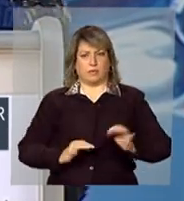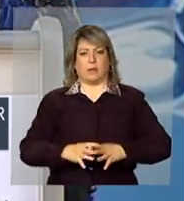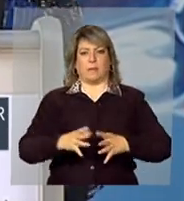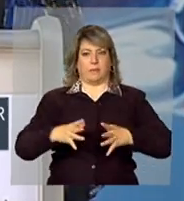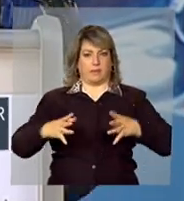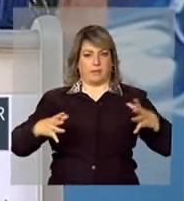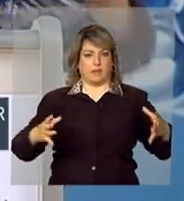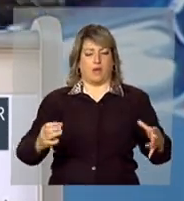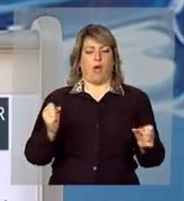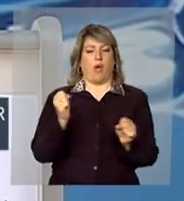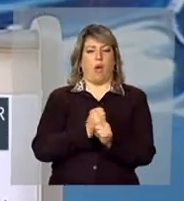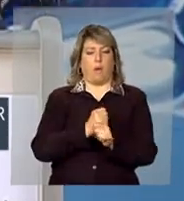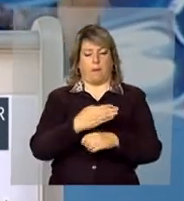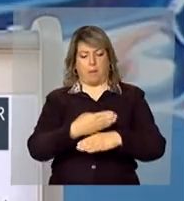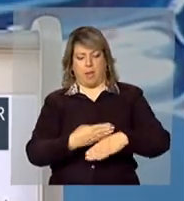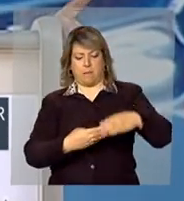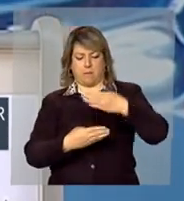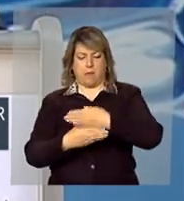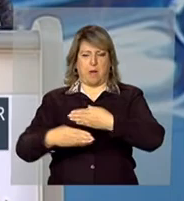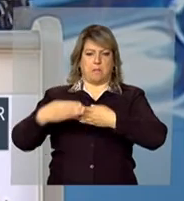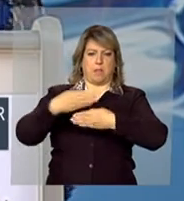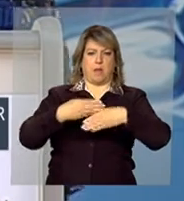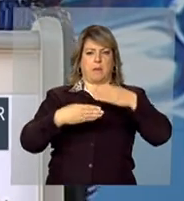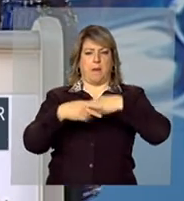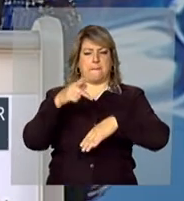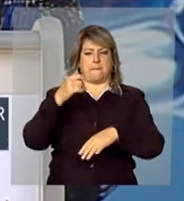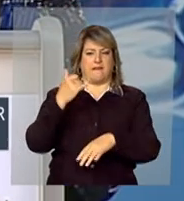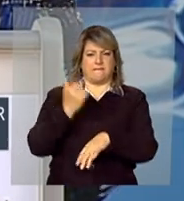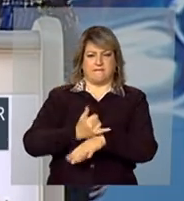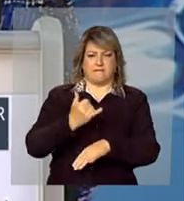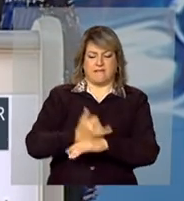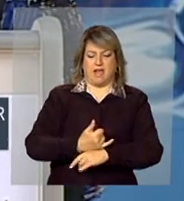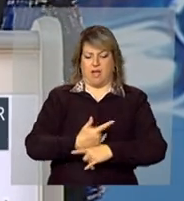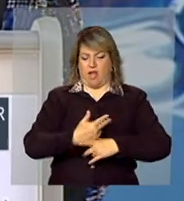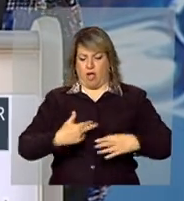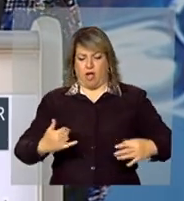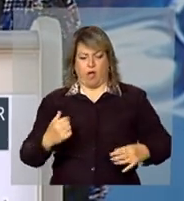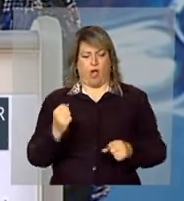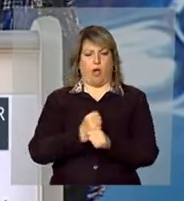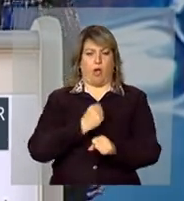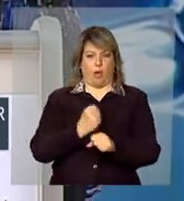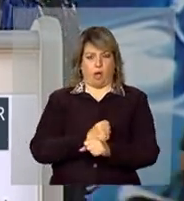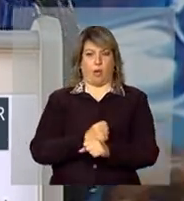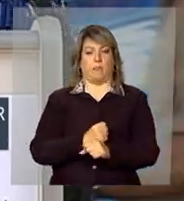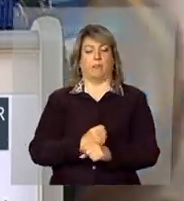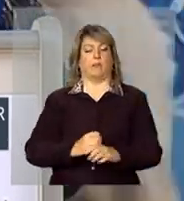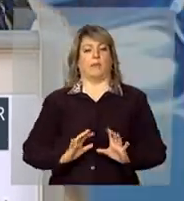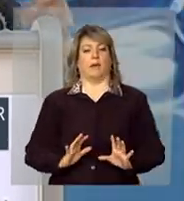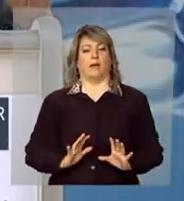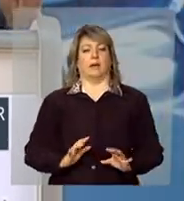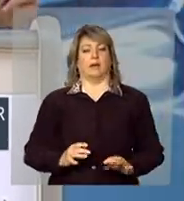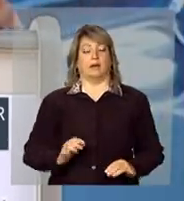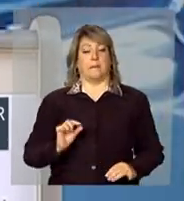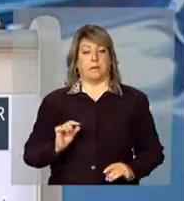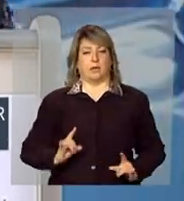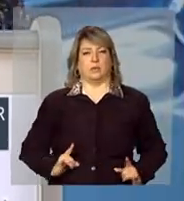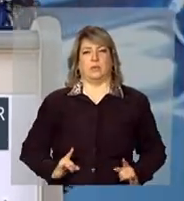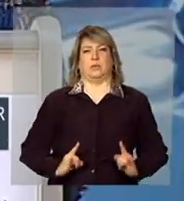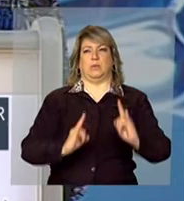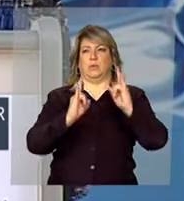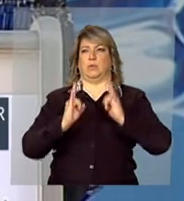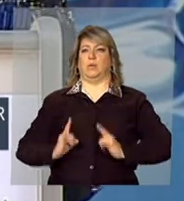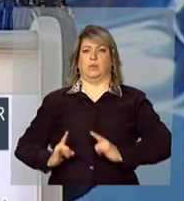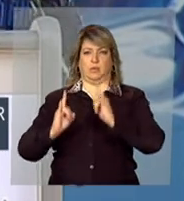as obras de estrutura metálica, enfim, sejam os edifícios